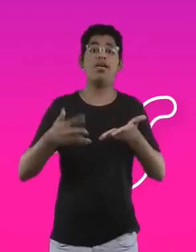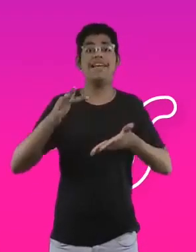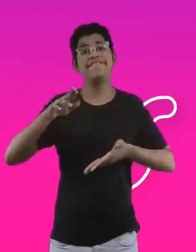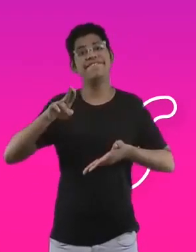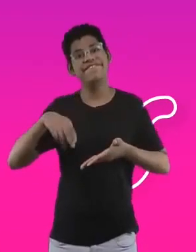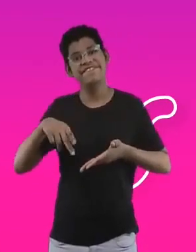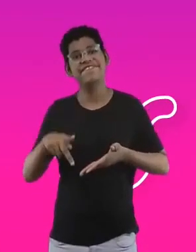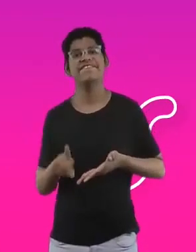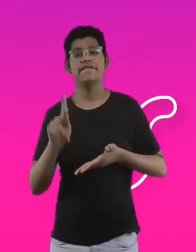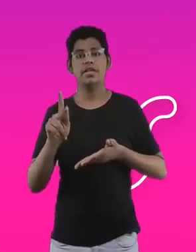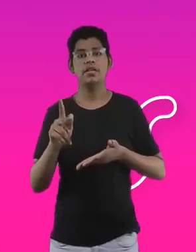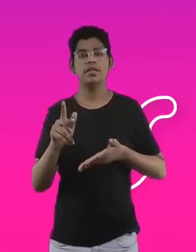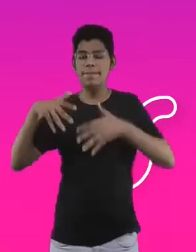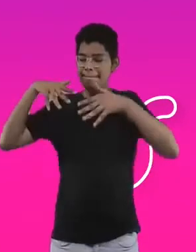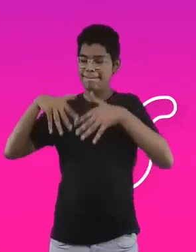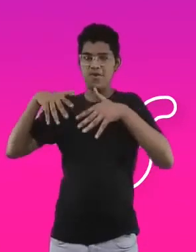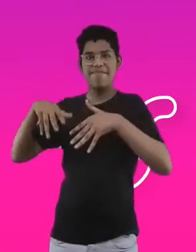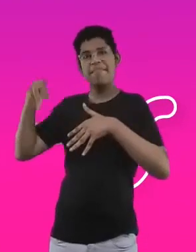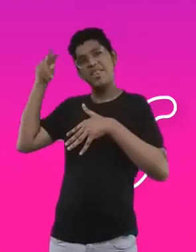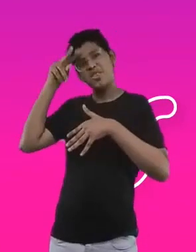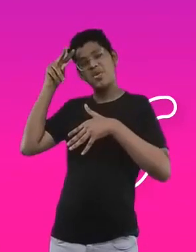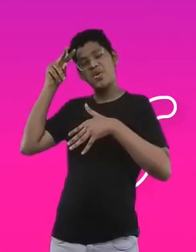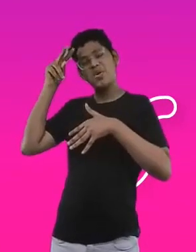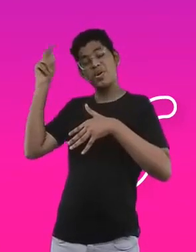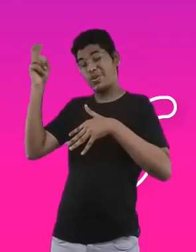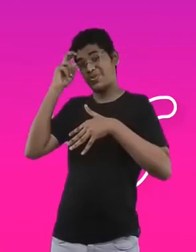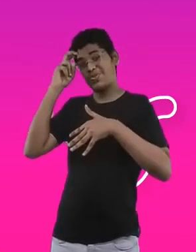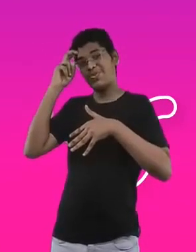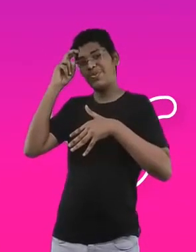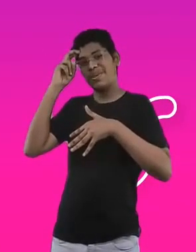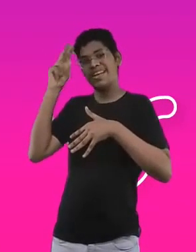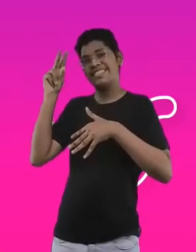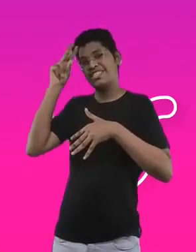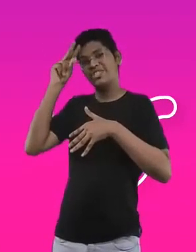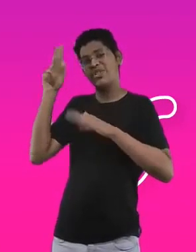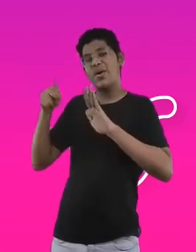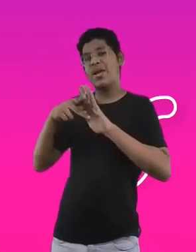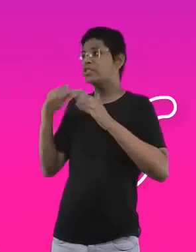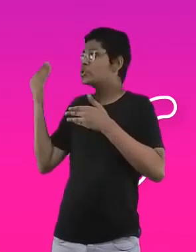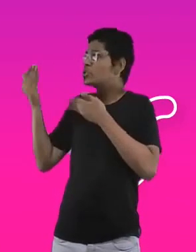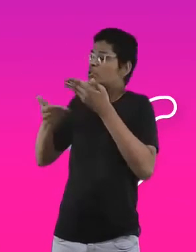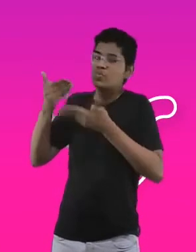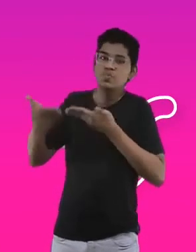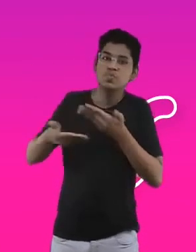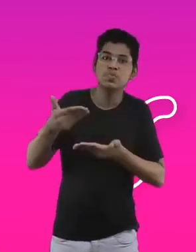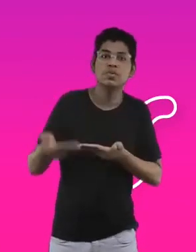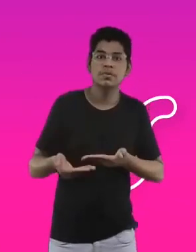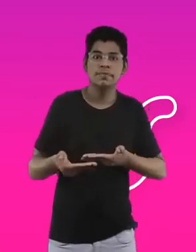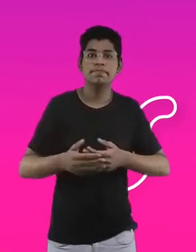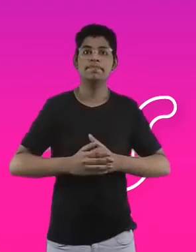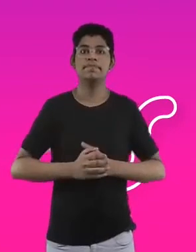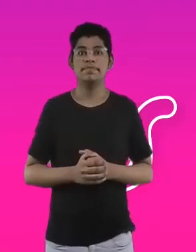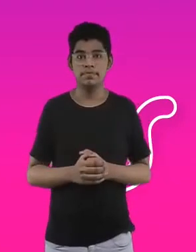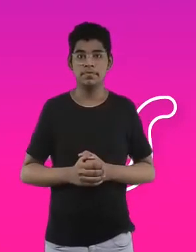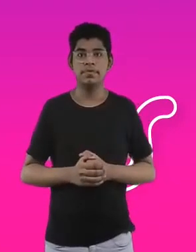que antecedem o funk? Como a gente chega na